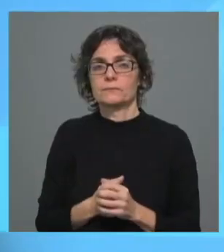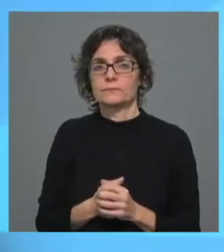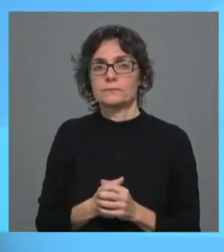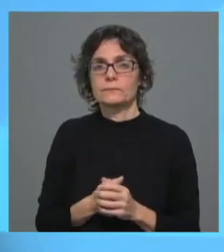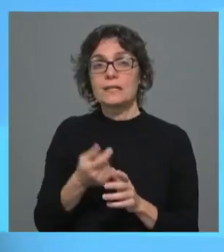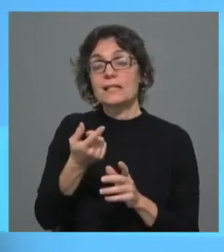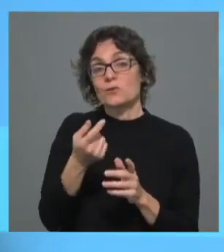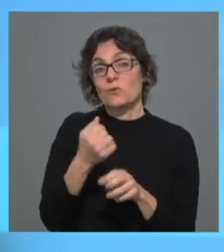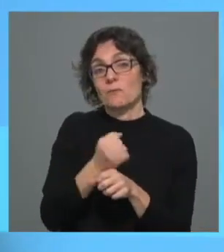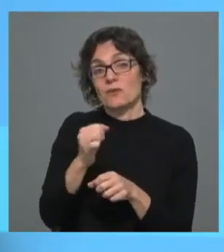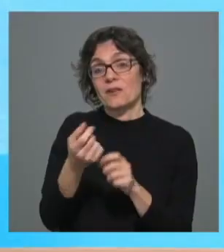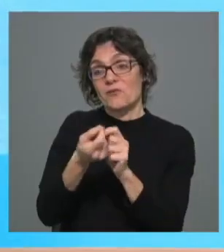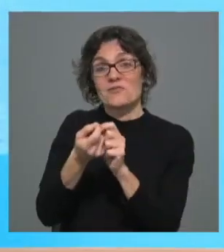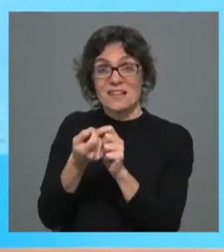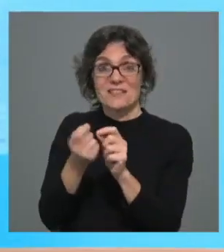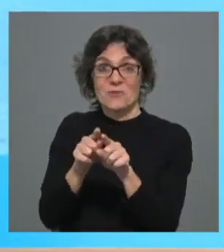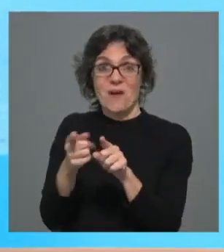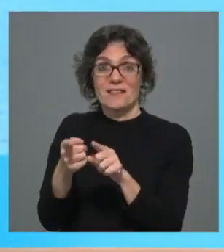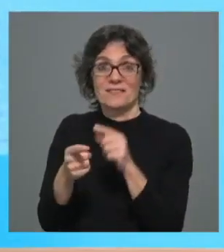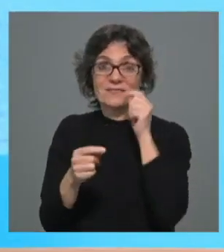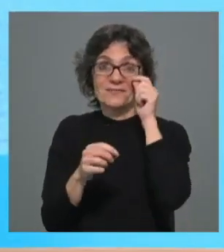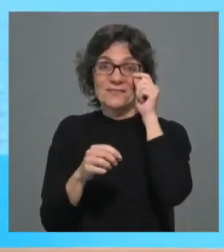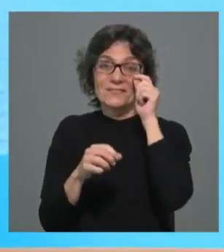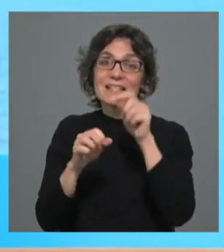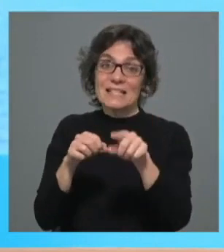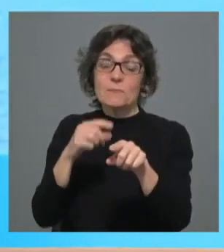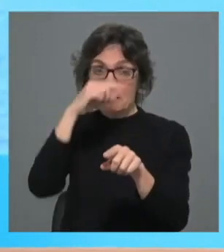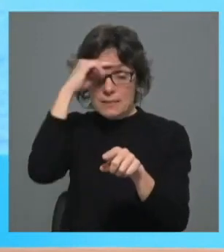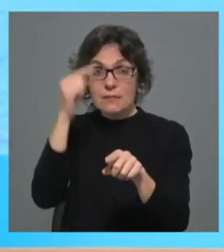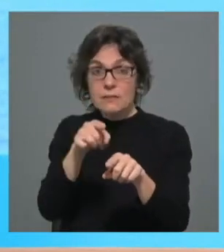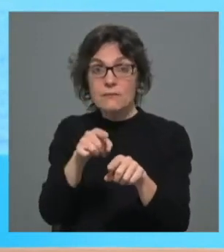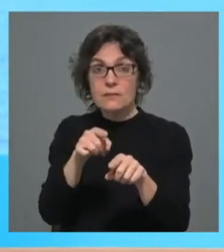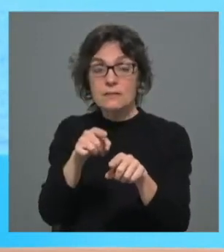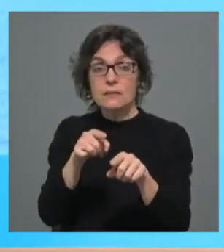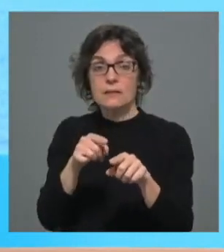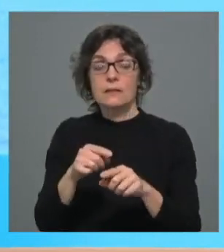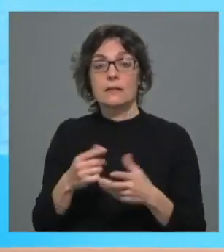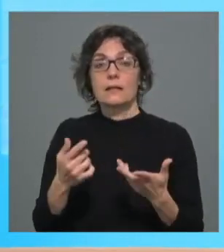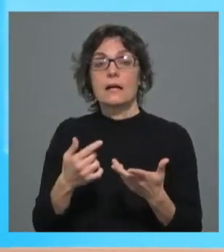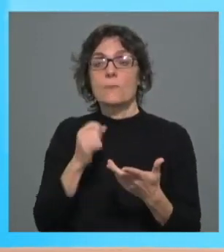Ok de Vizinhança Este é a coisa mais difícil de fazer que é poder